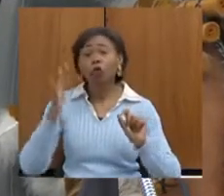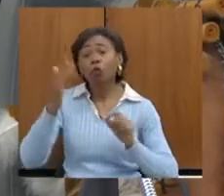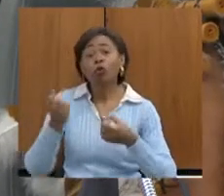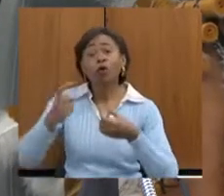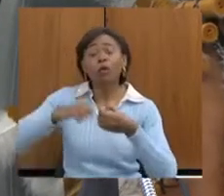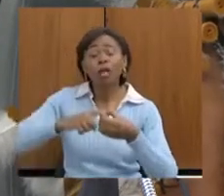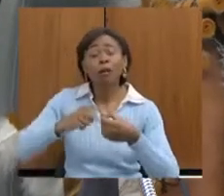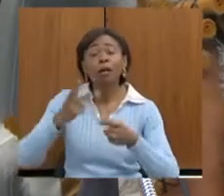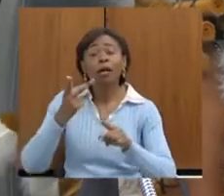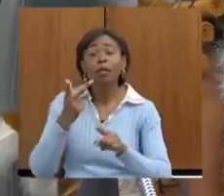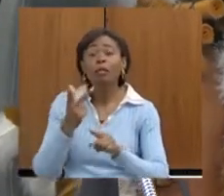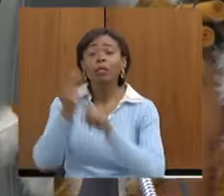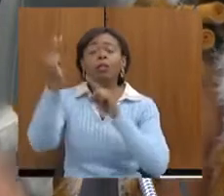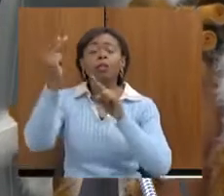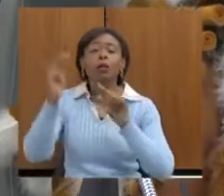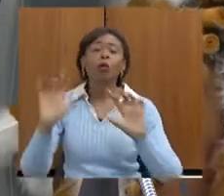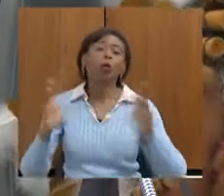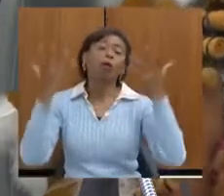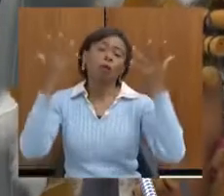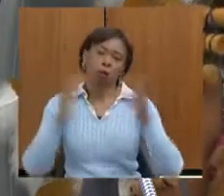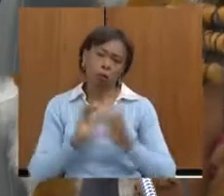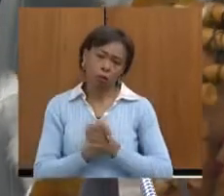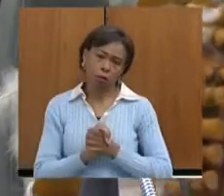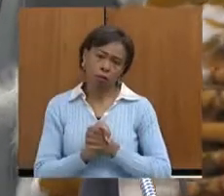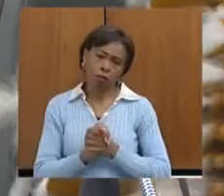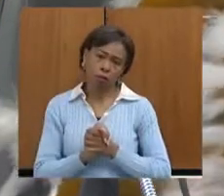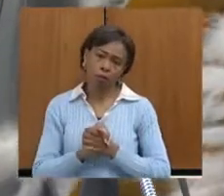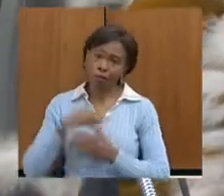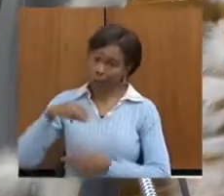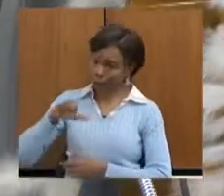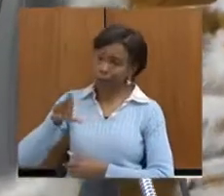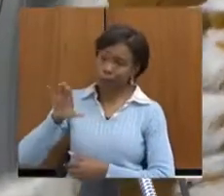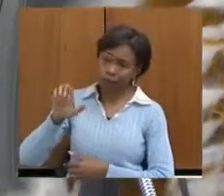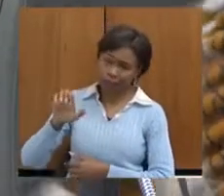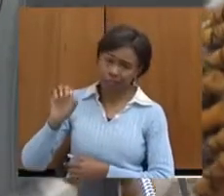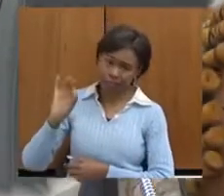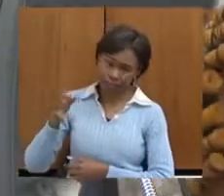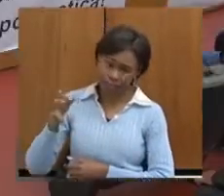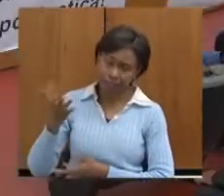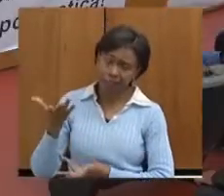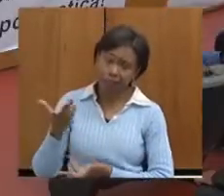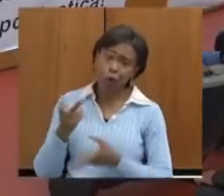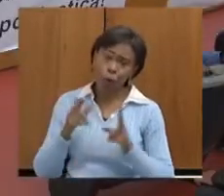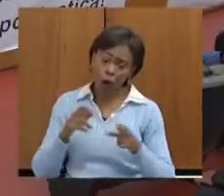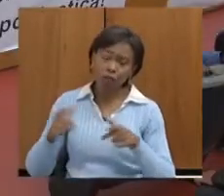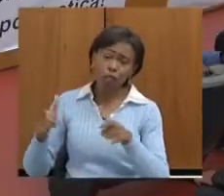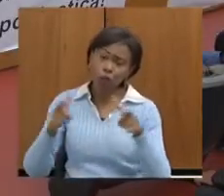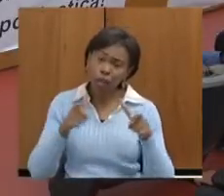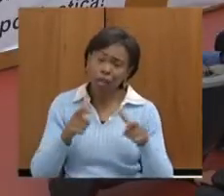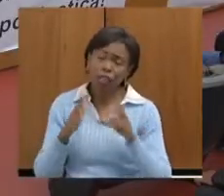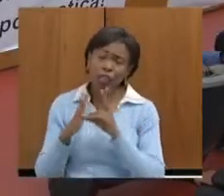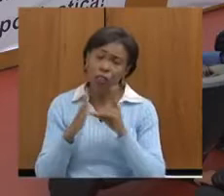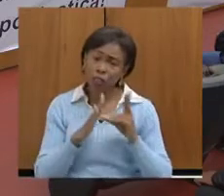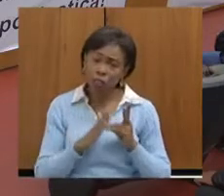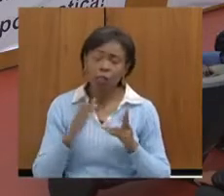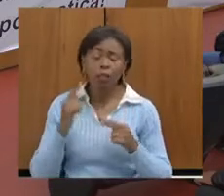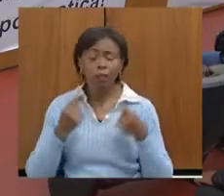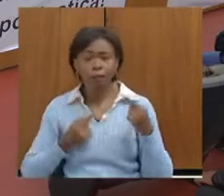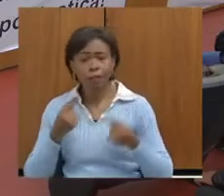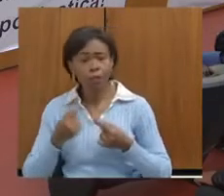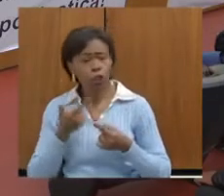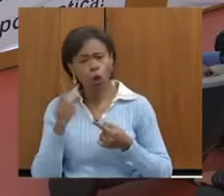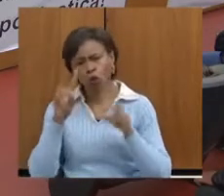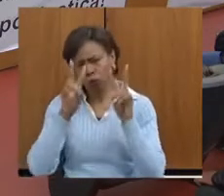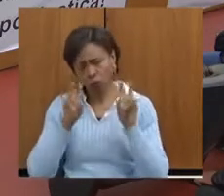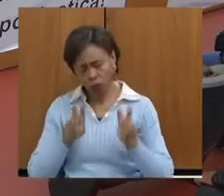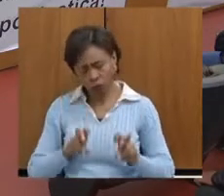conquistas na Meire como a terra indígena né que nós somos discutindo e como as muitas questões que nós estamos aprofundando aqui